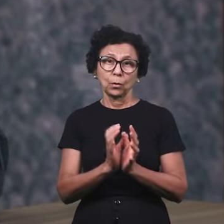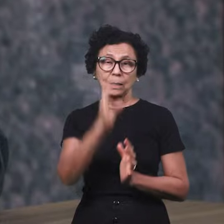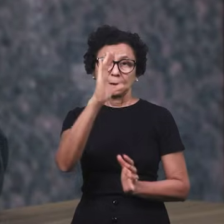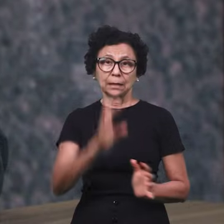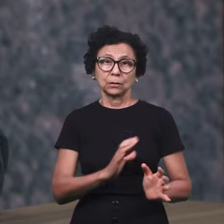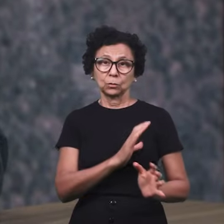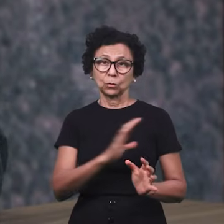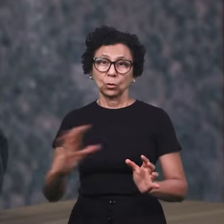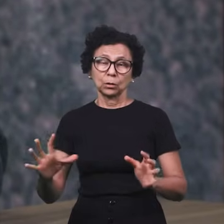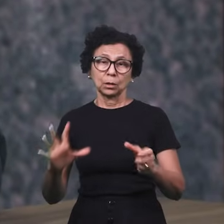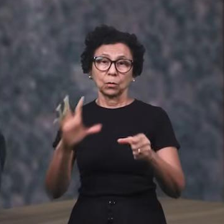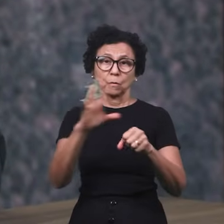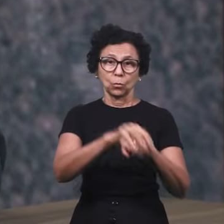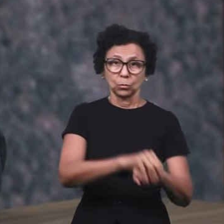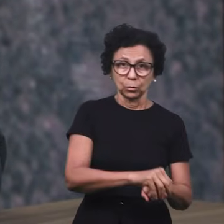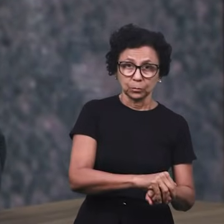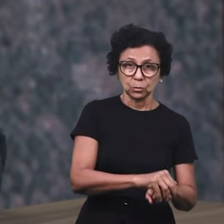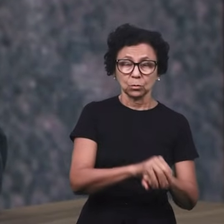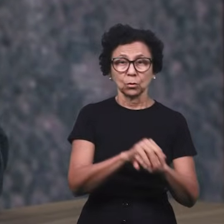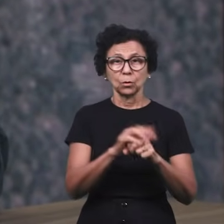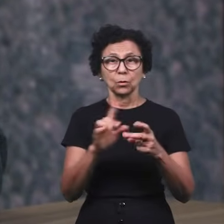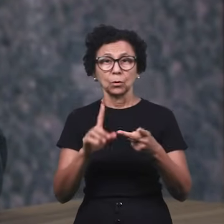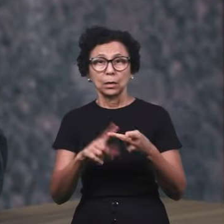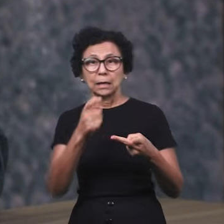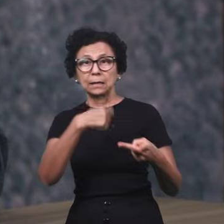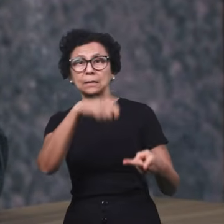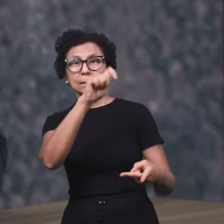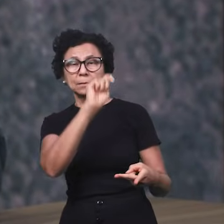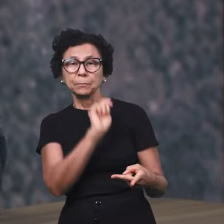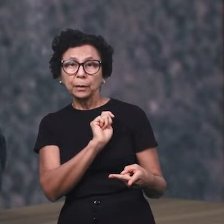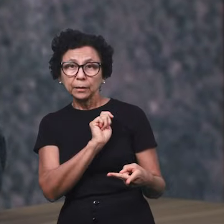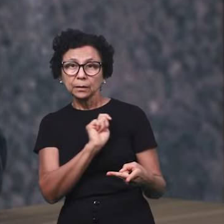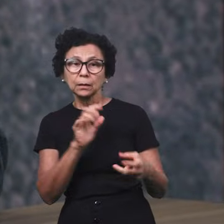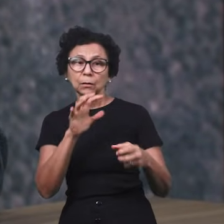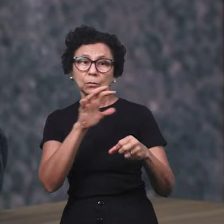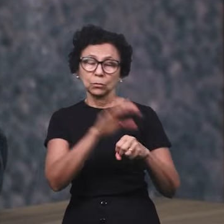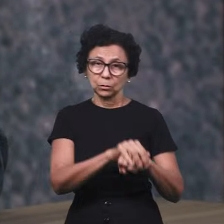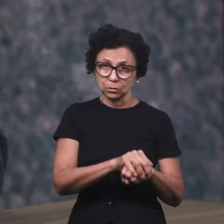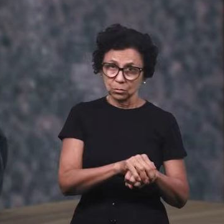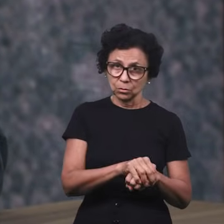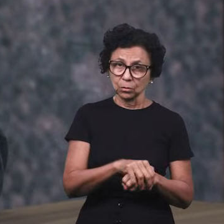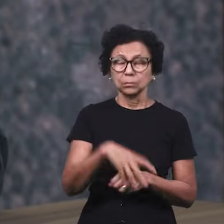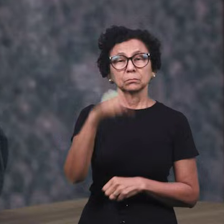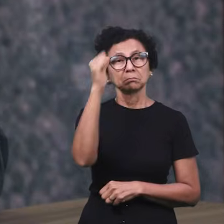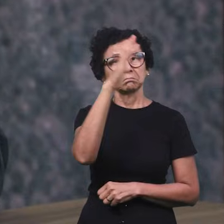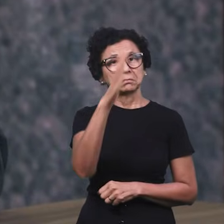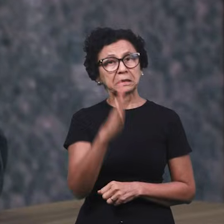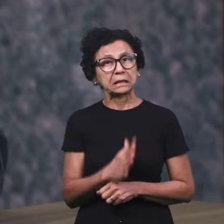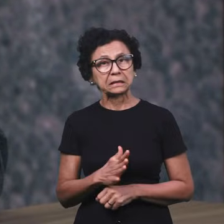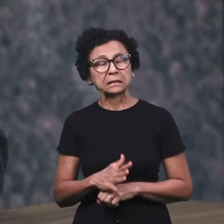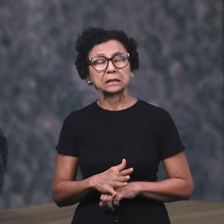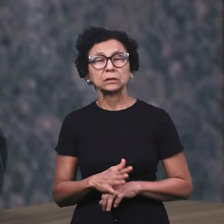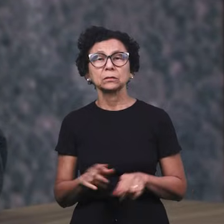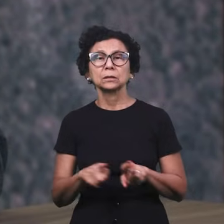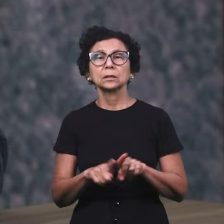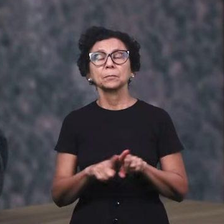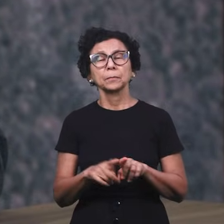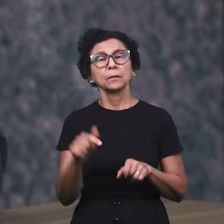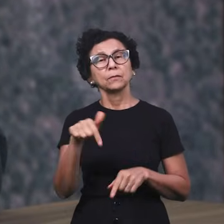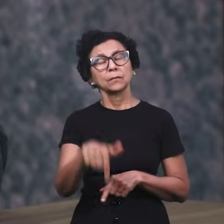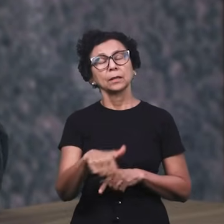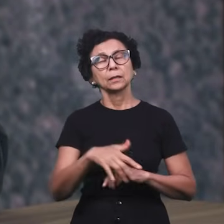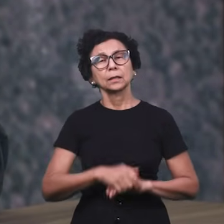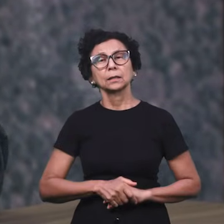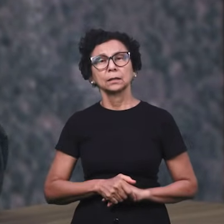colonização feita por Portugal e pela Espanha, mas em alguns territórios da América vieram também